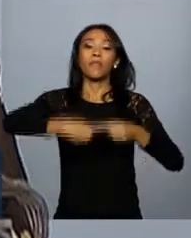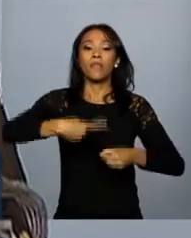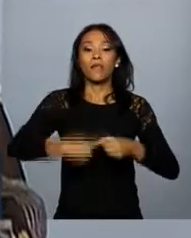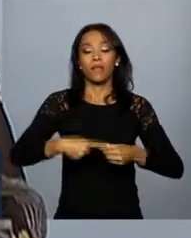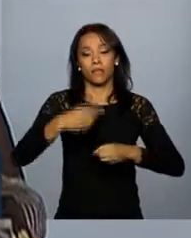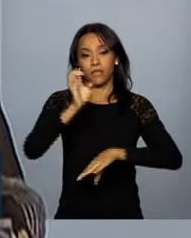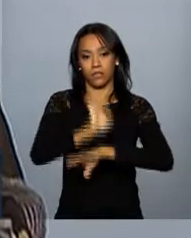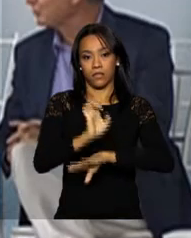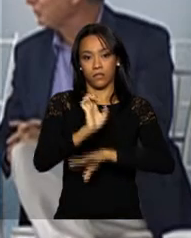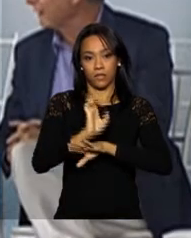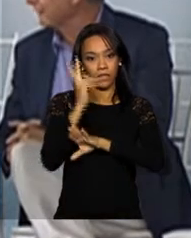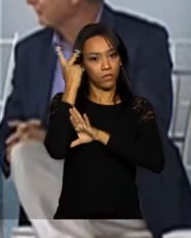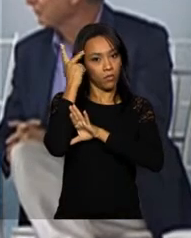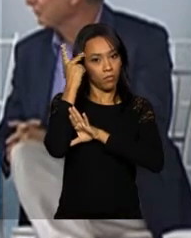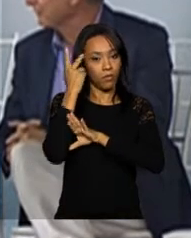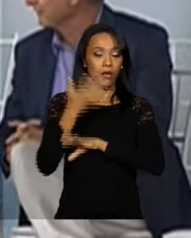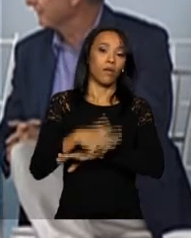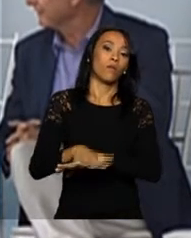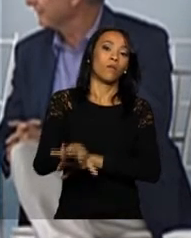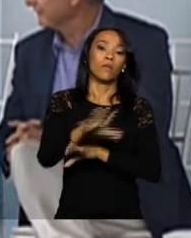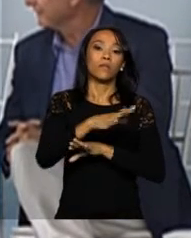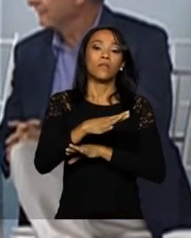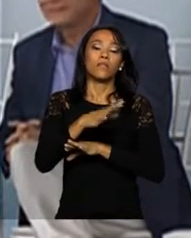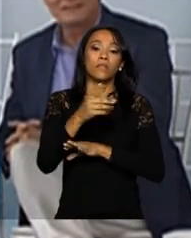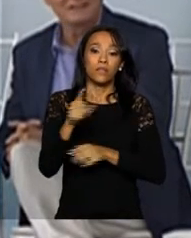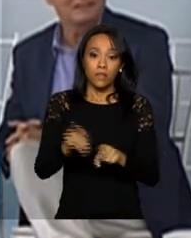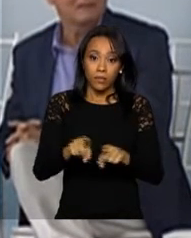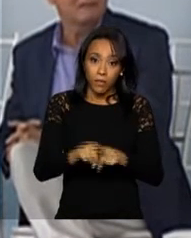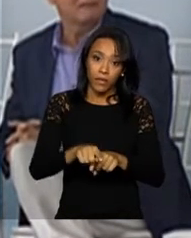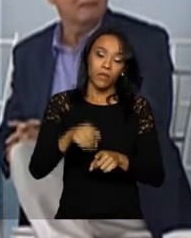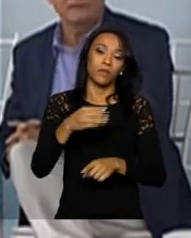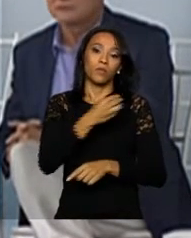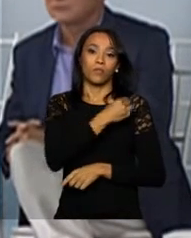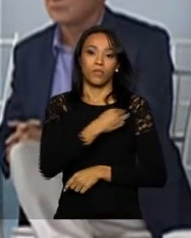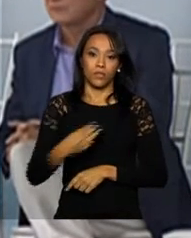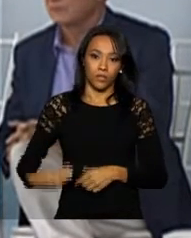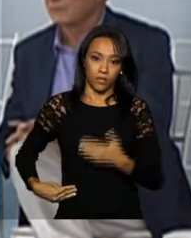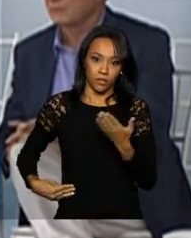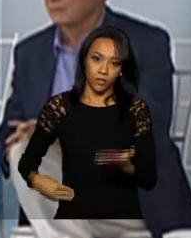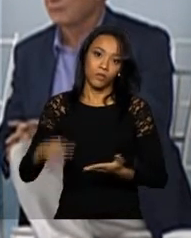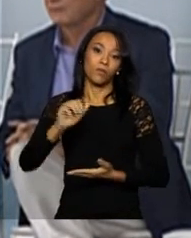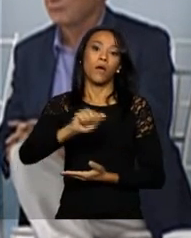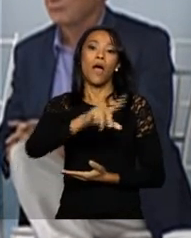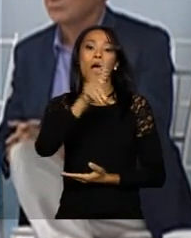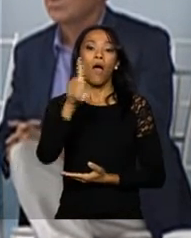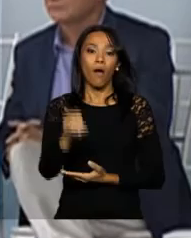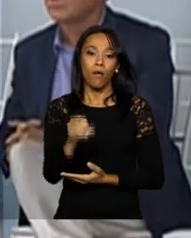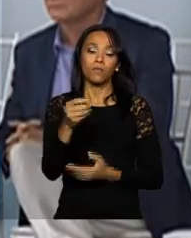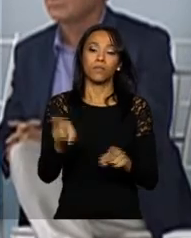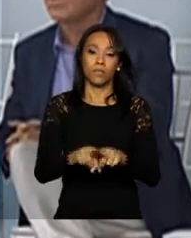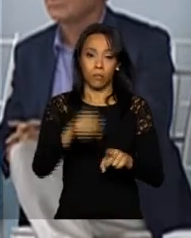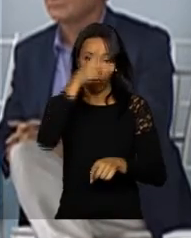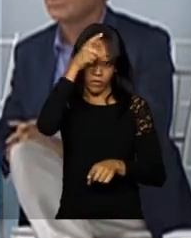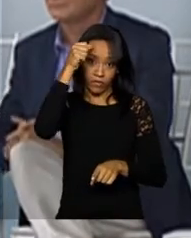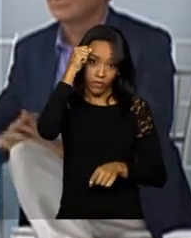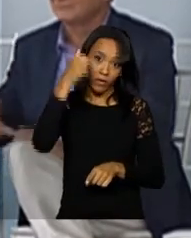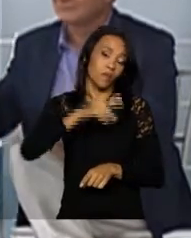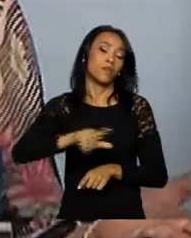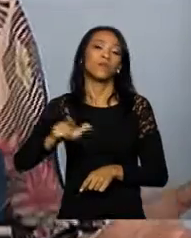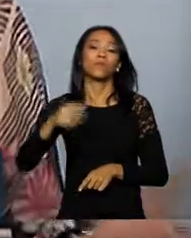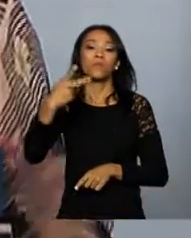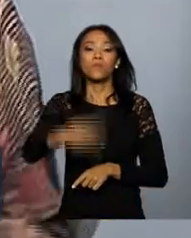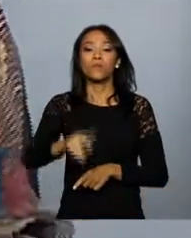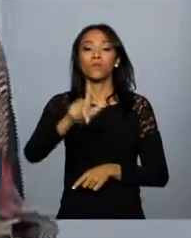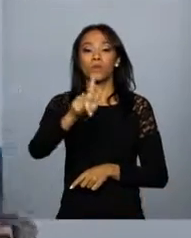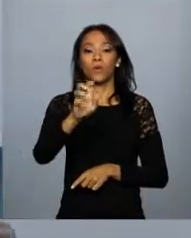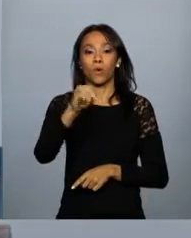Paulo, cumprimento o ministro da Defesa, Aldo Rabelo, e o prefeito Antônio Luiz Carvalho Gomes. E um